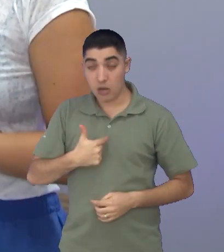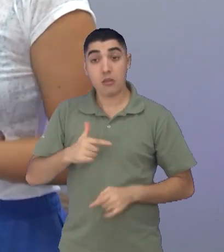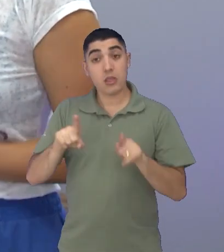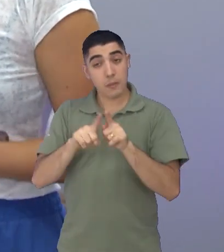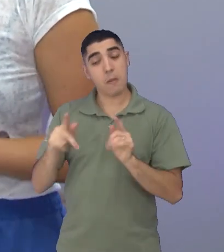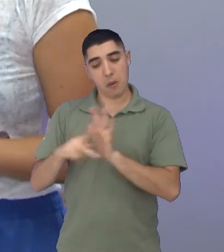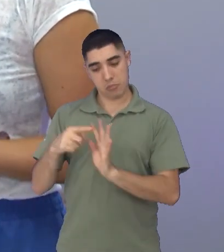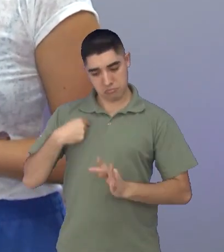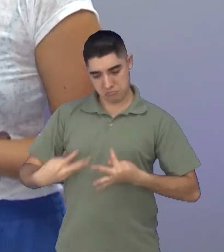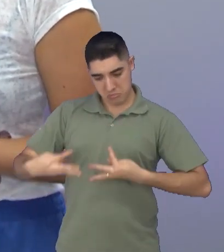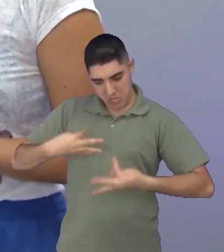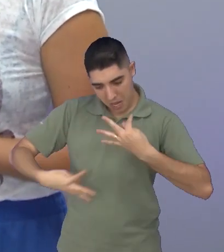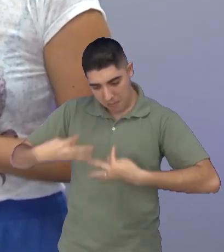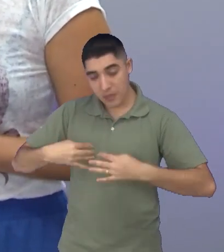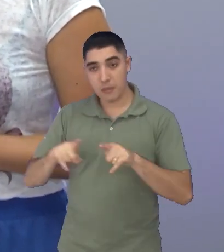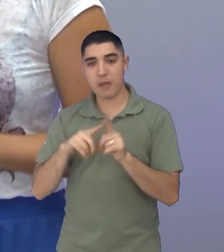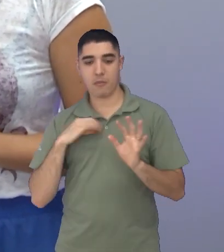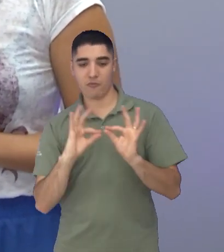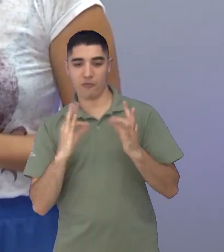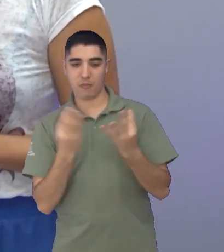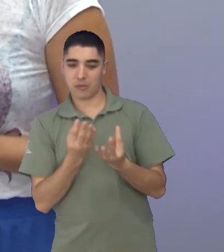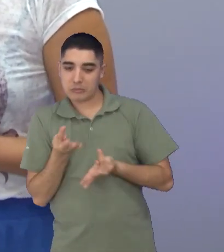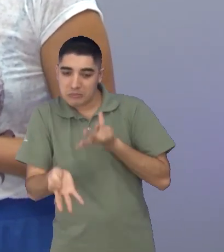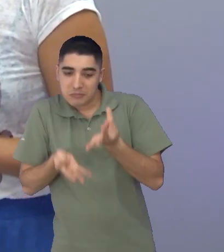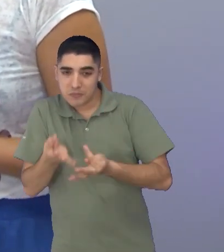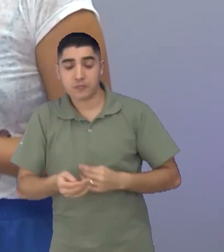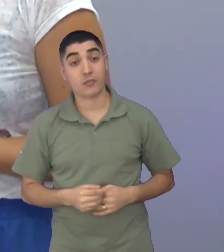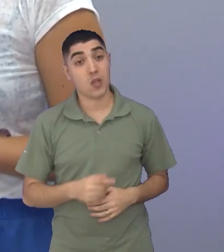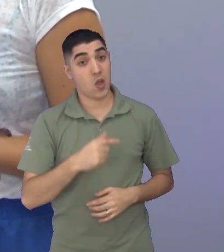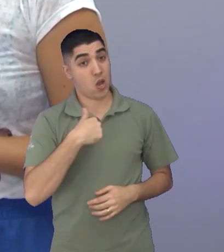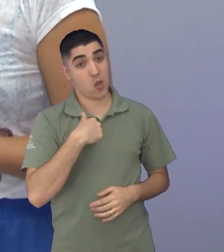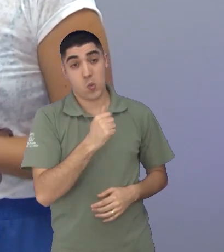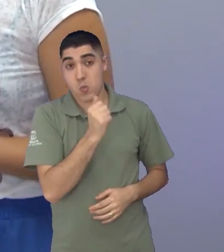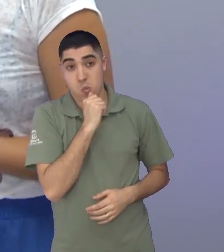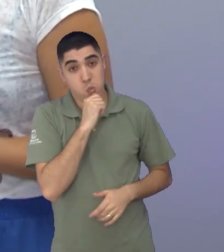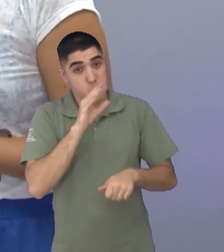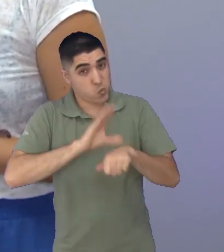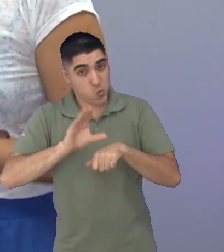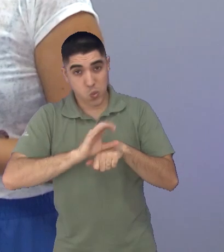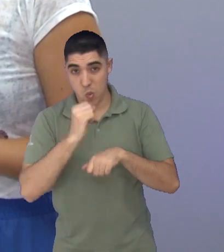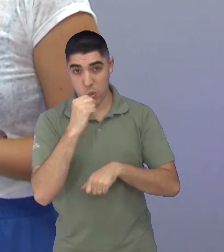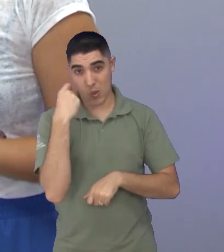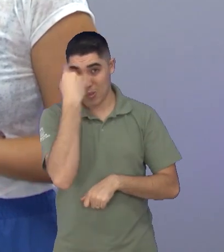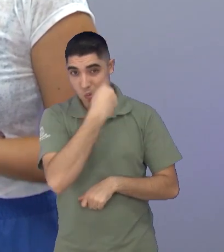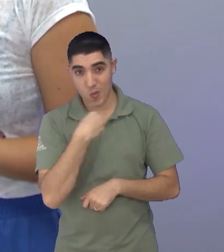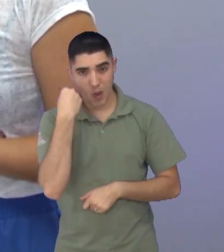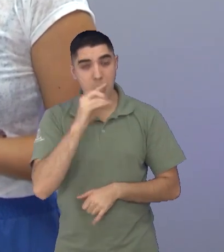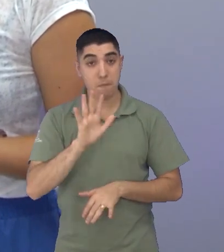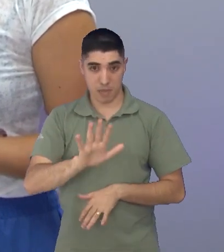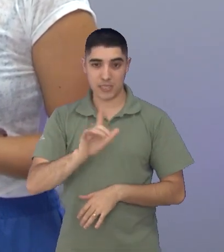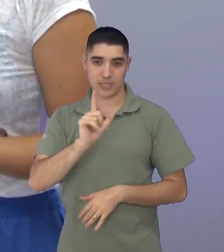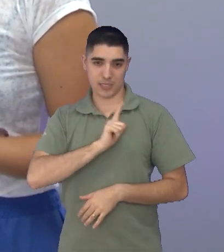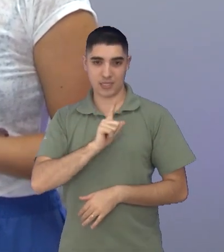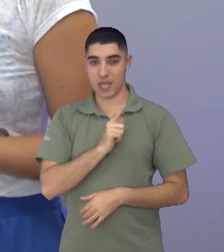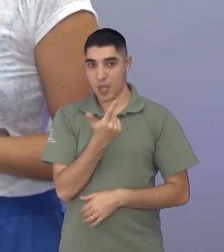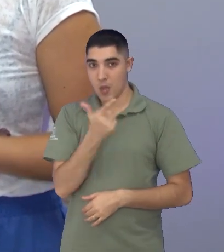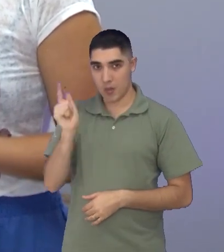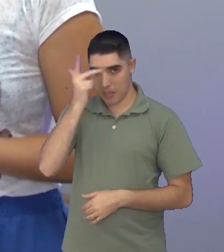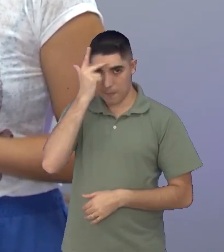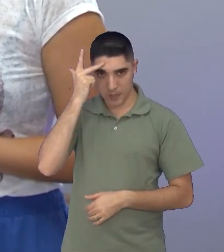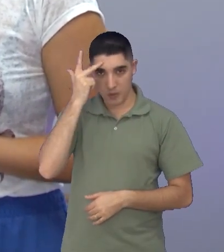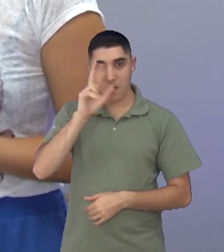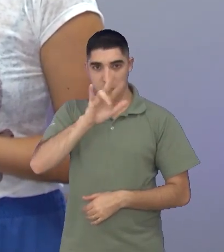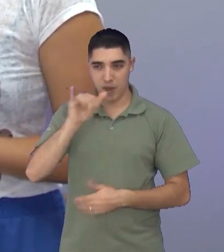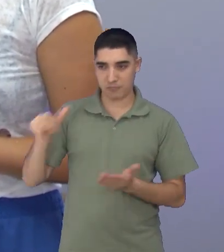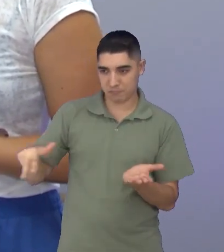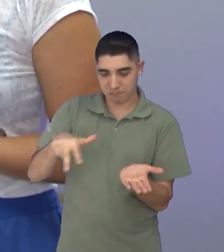família também. Bom, Fernanda, eu não fiz esse curso de 8 horas, mas eu estou aqui, nós temos uma modelo que daqui a pouquinho vai estar chegando aqui, para